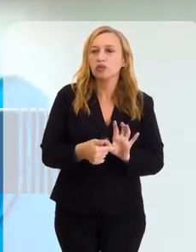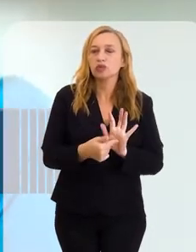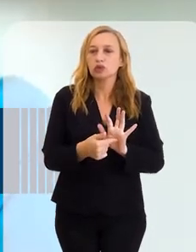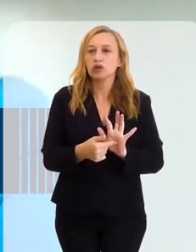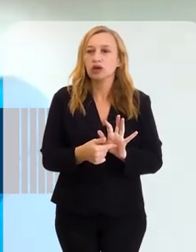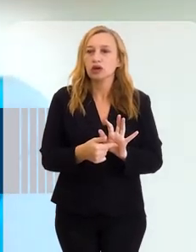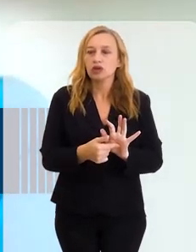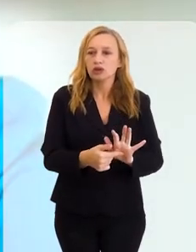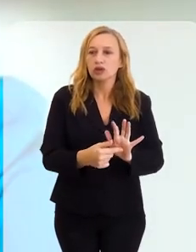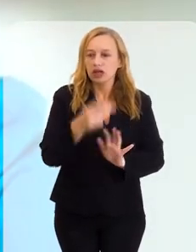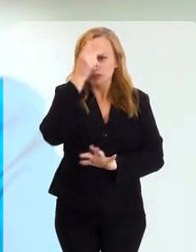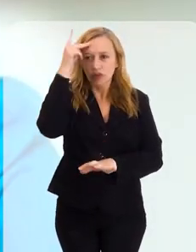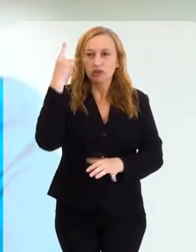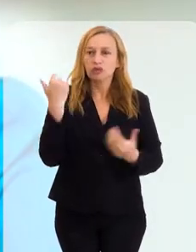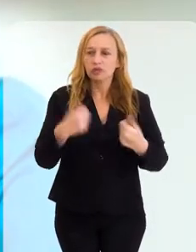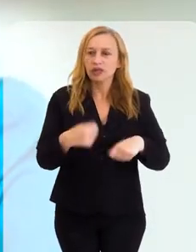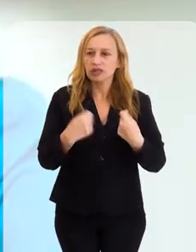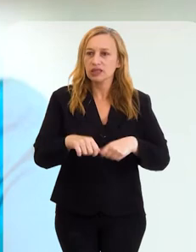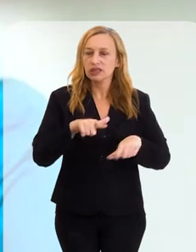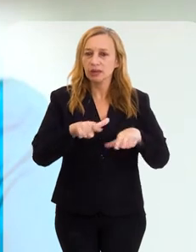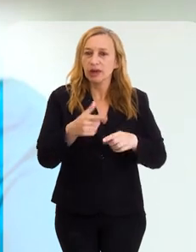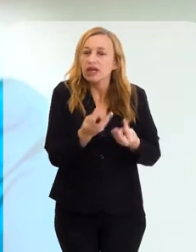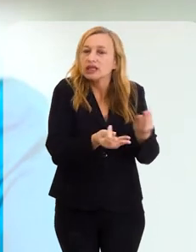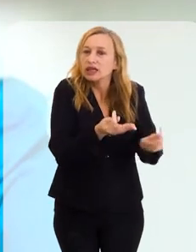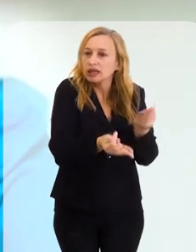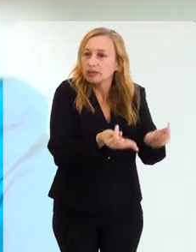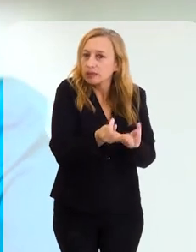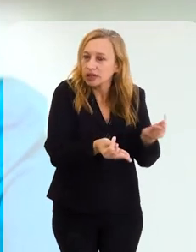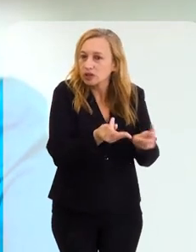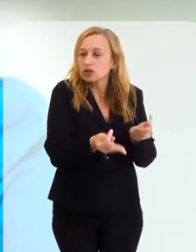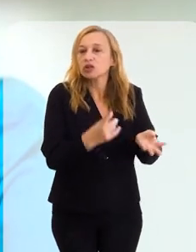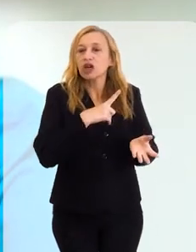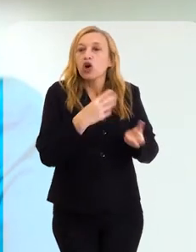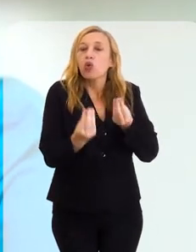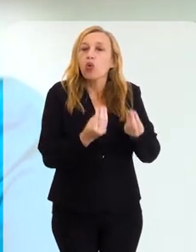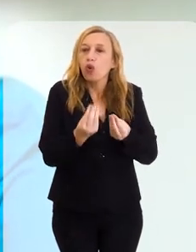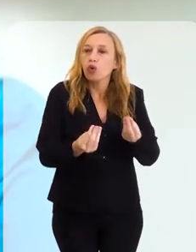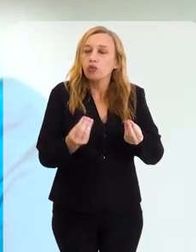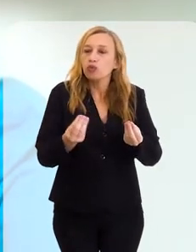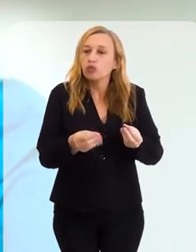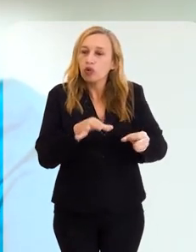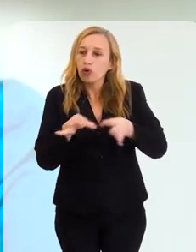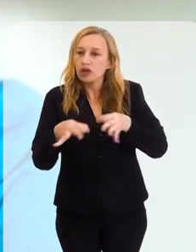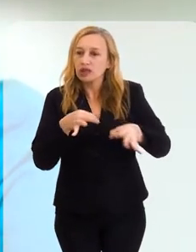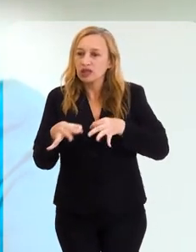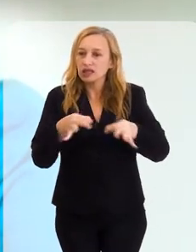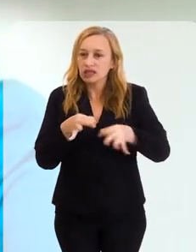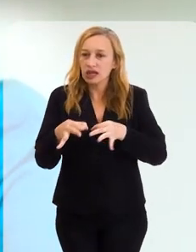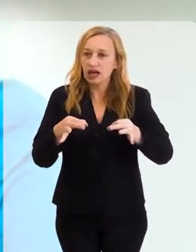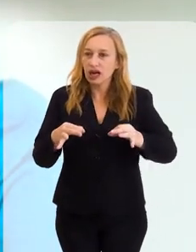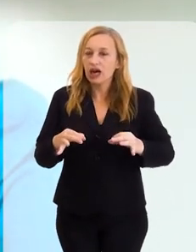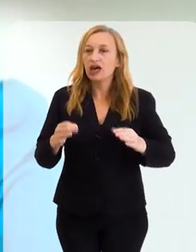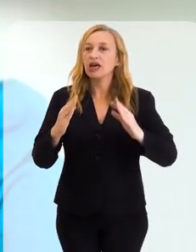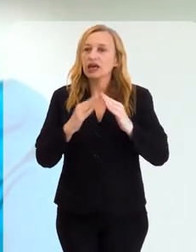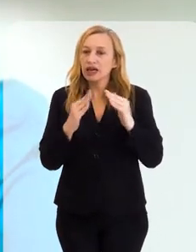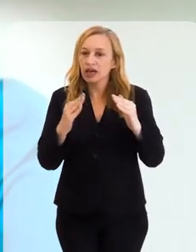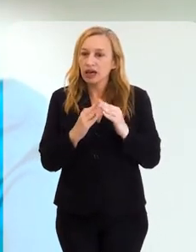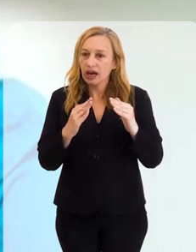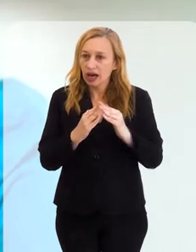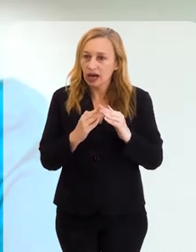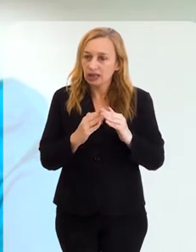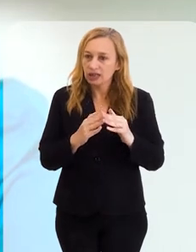levou então as pessoas a terem que trabalhar essa interface imediatamente, né? Como organizar os afazeres domésticos e